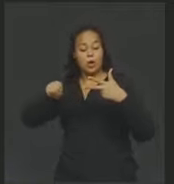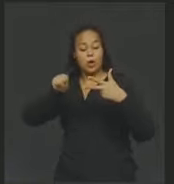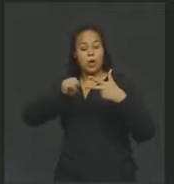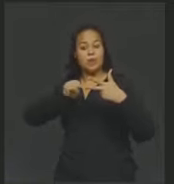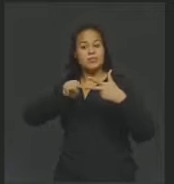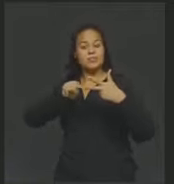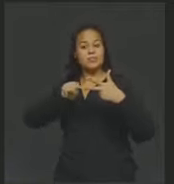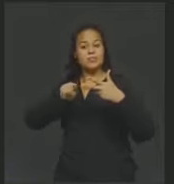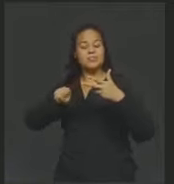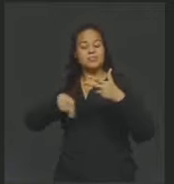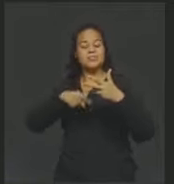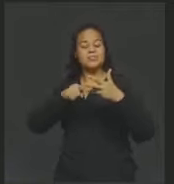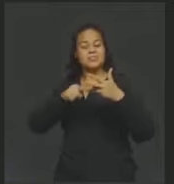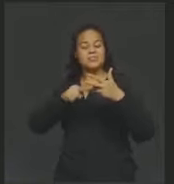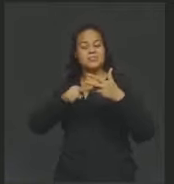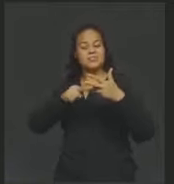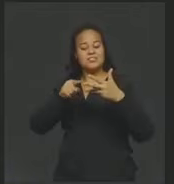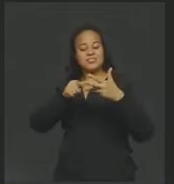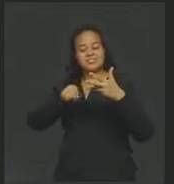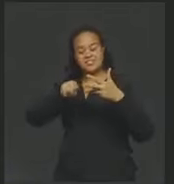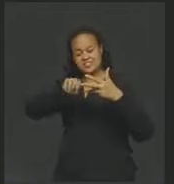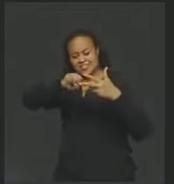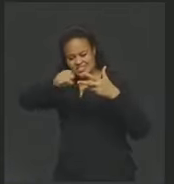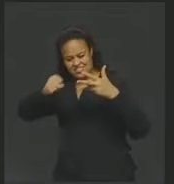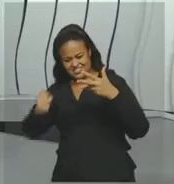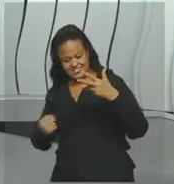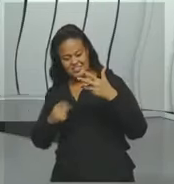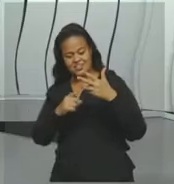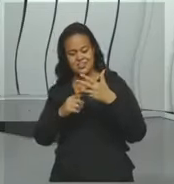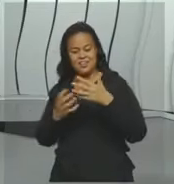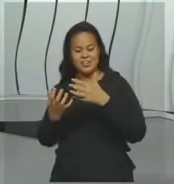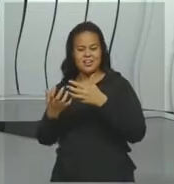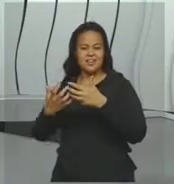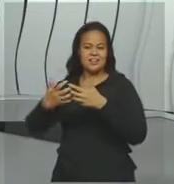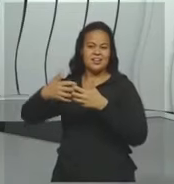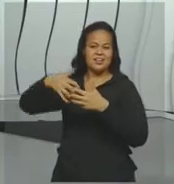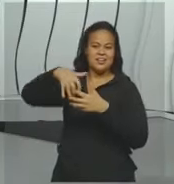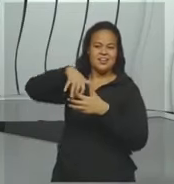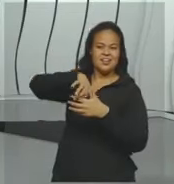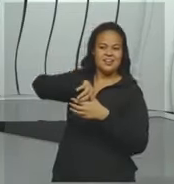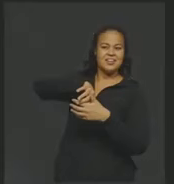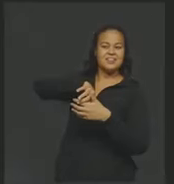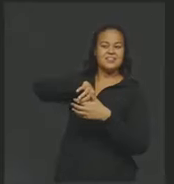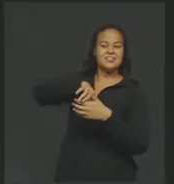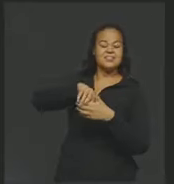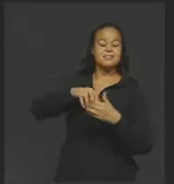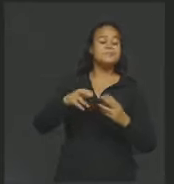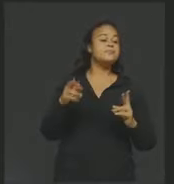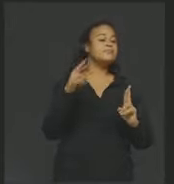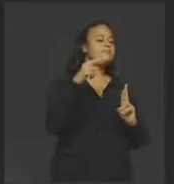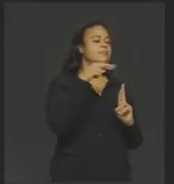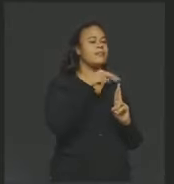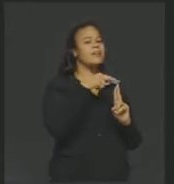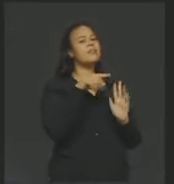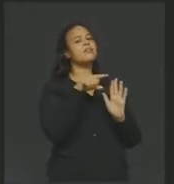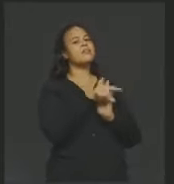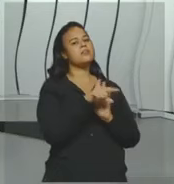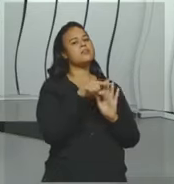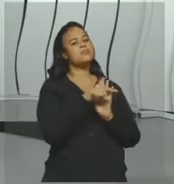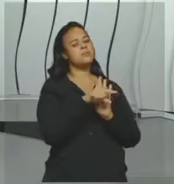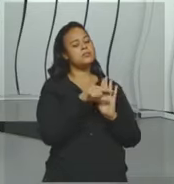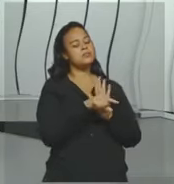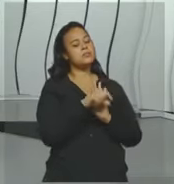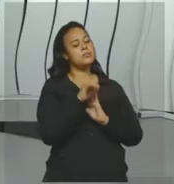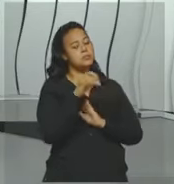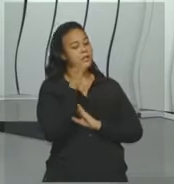fechamos aqui com uma ideia geral sobre engrenagens. Aqui algumas referências bibliográficas, caso você